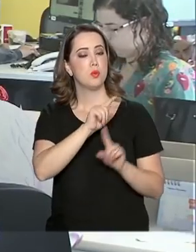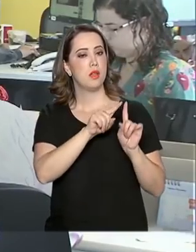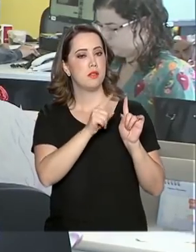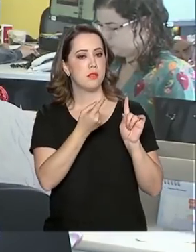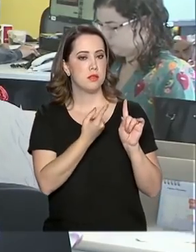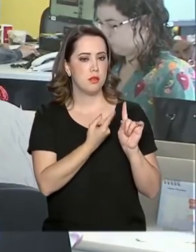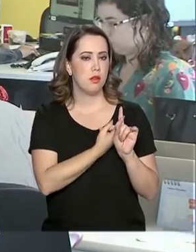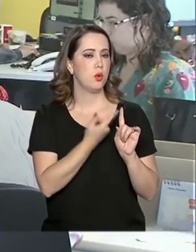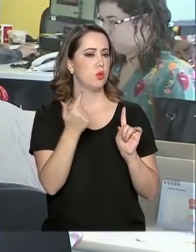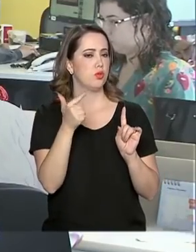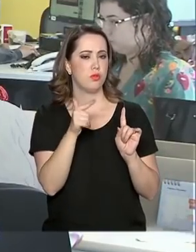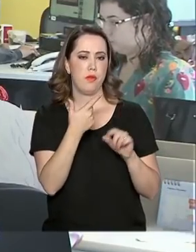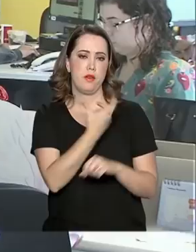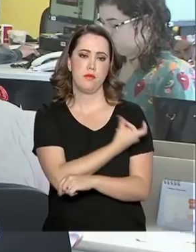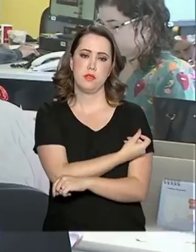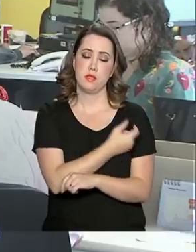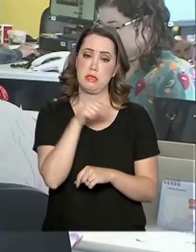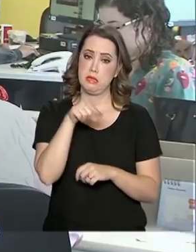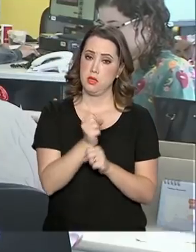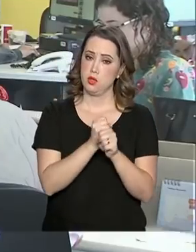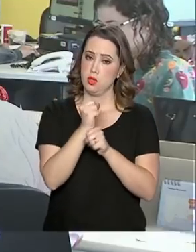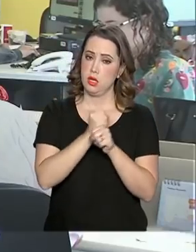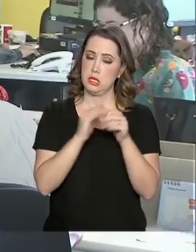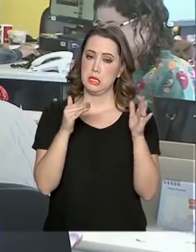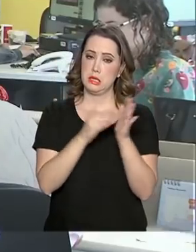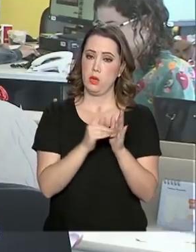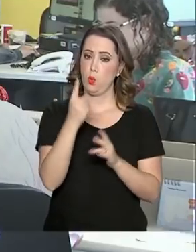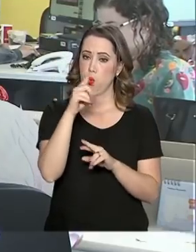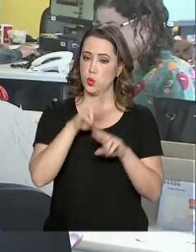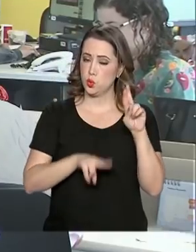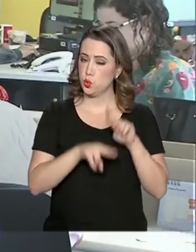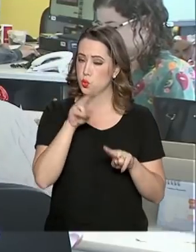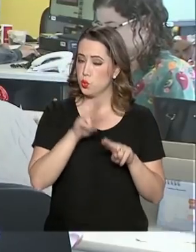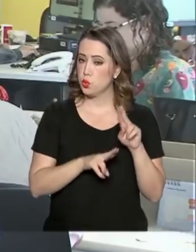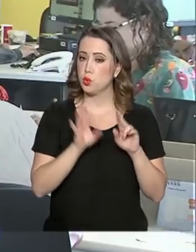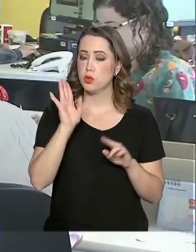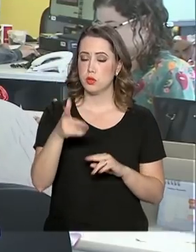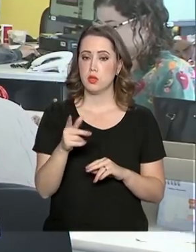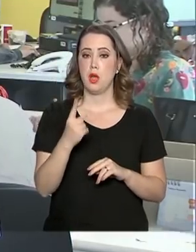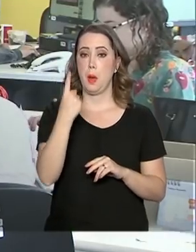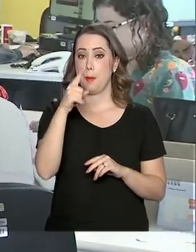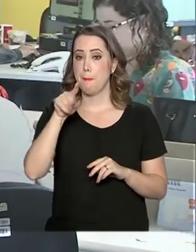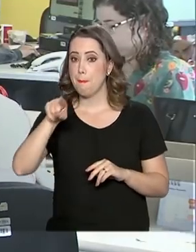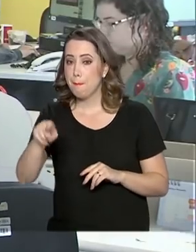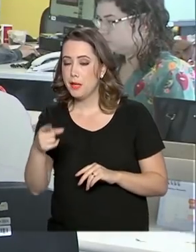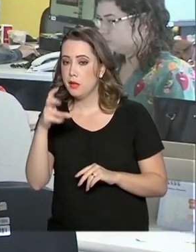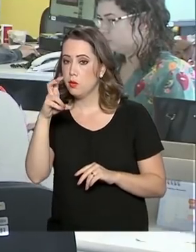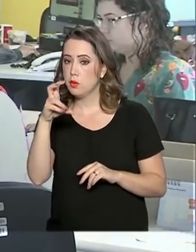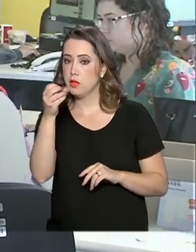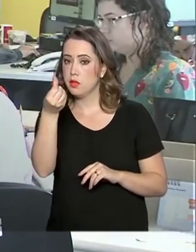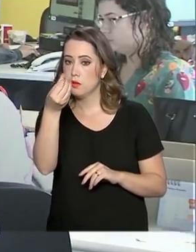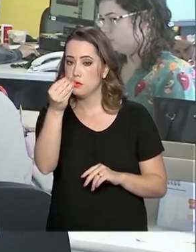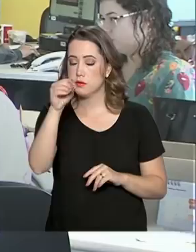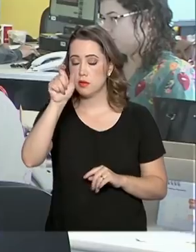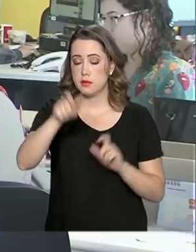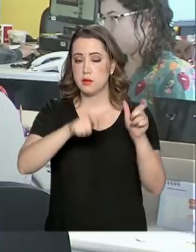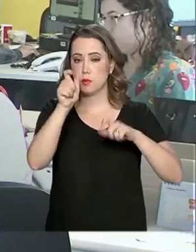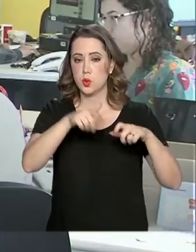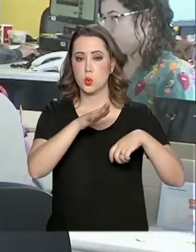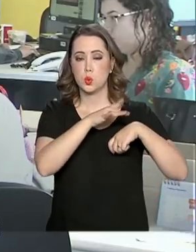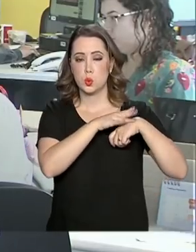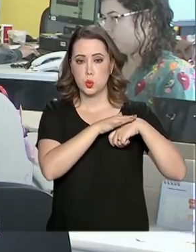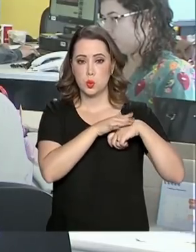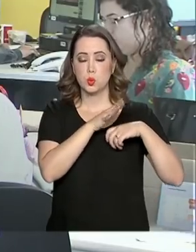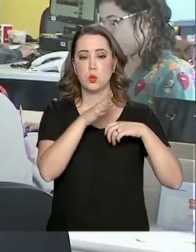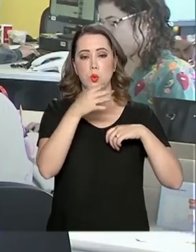deixaram de se vacinar. Neste ano, até 1º de junho, foram registrados 1.560 casos de influência em todo o